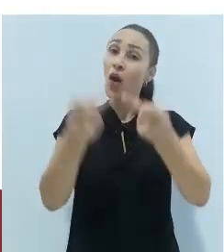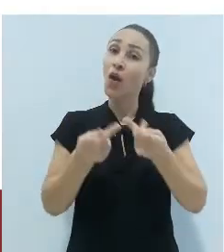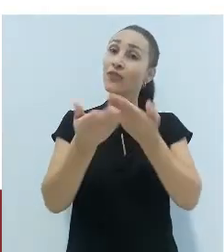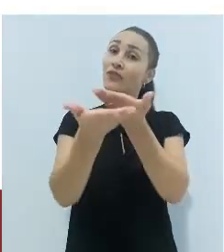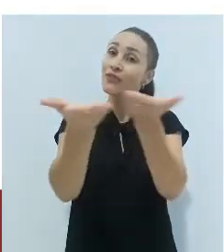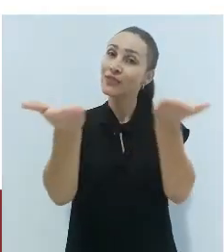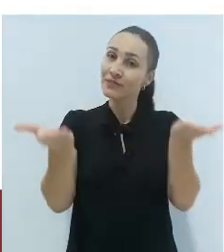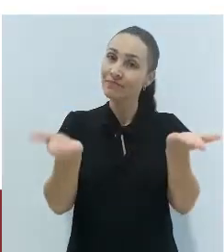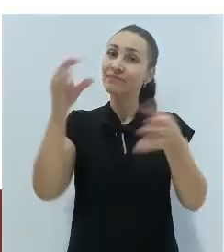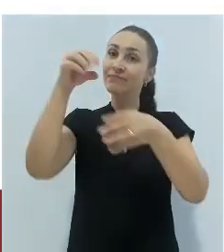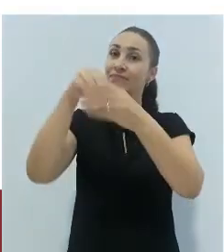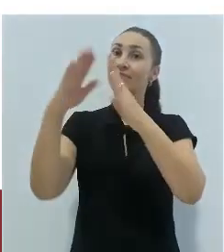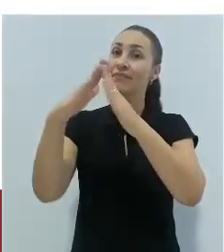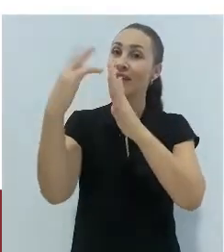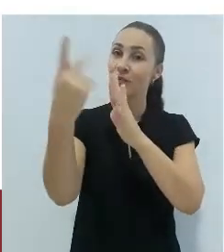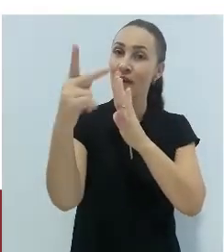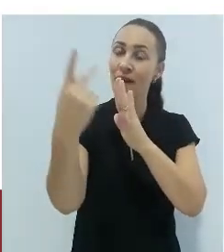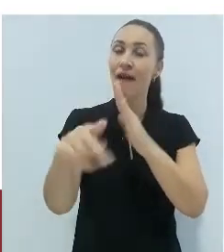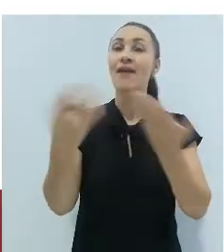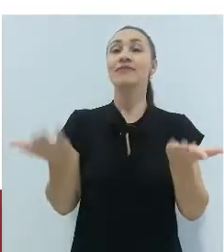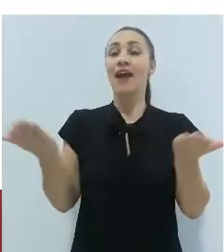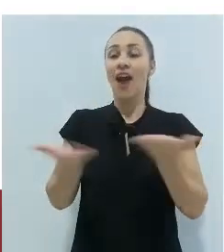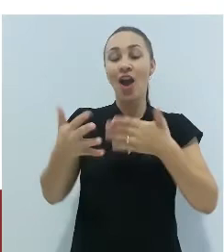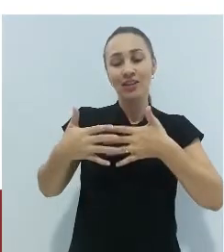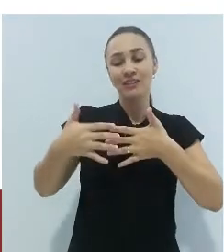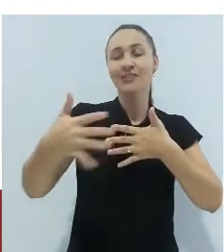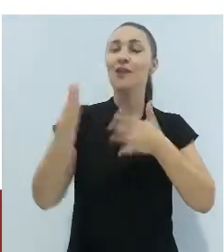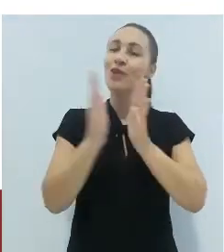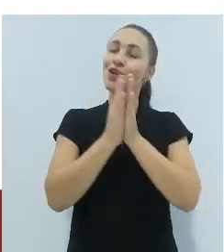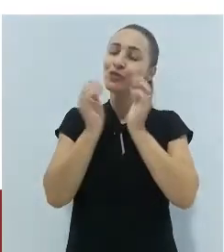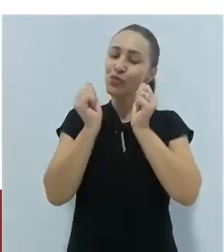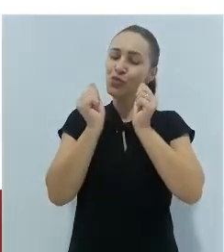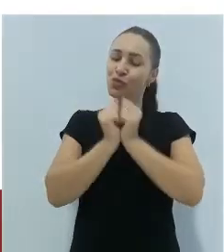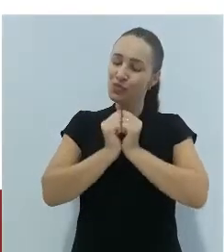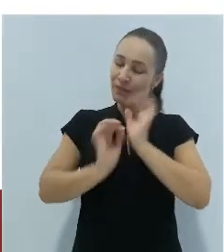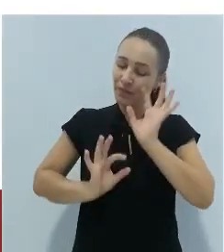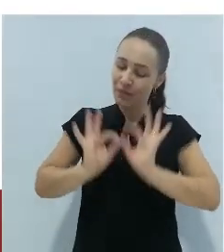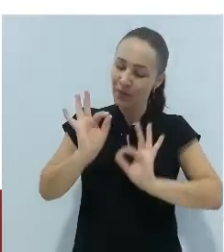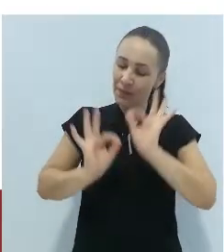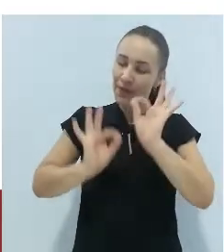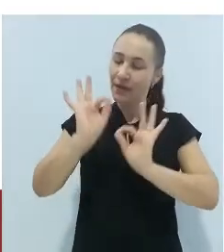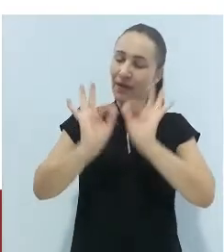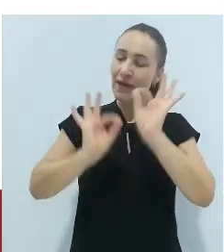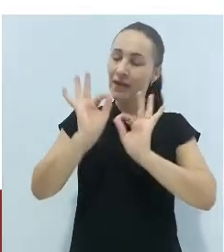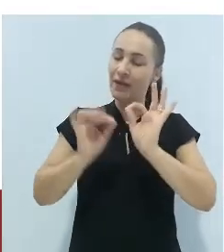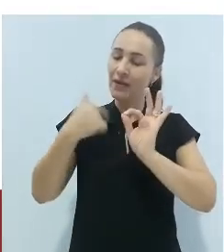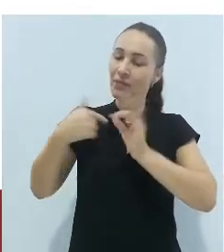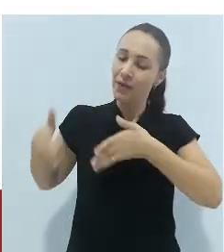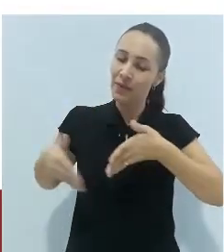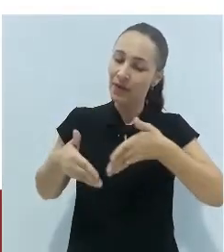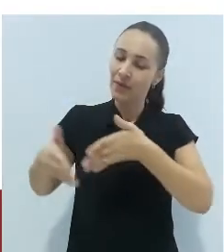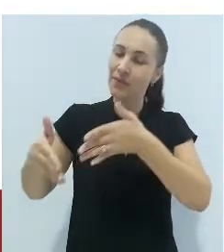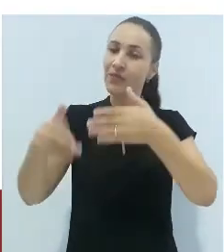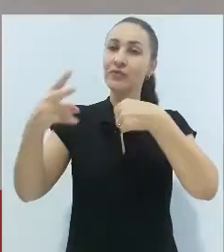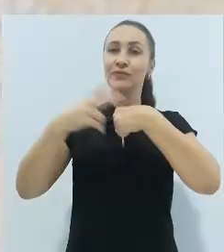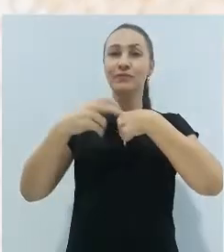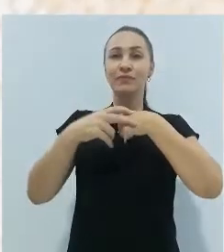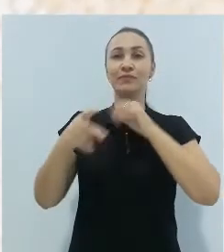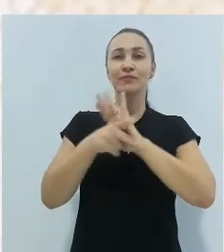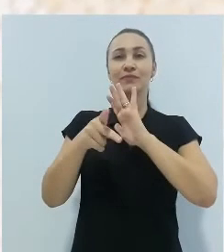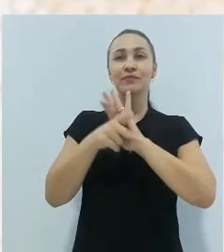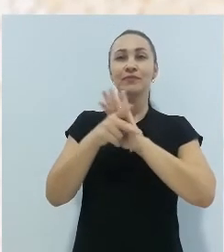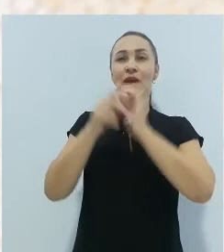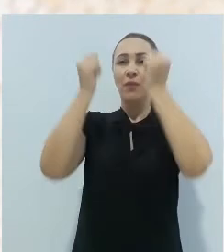casa, você que durante este tempo rezou comigo em preparação para a minha caminhada vocacional, para o meu discernimento,